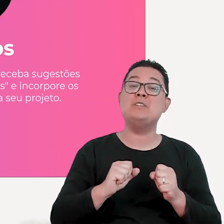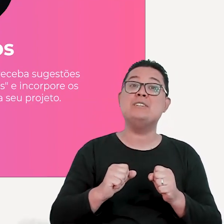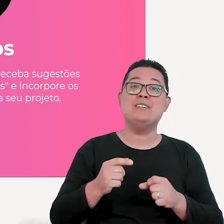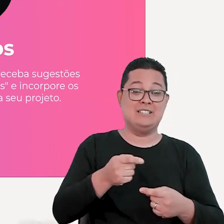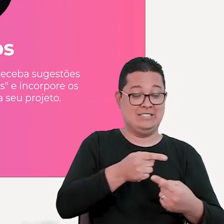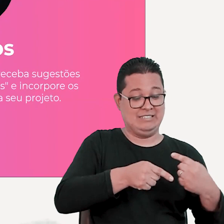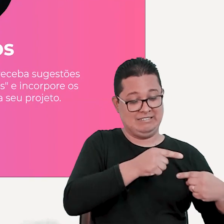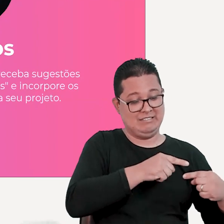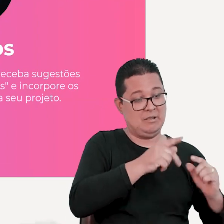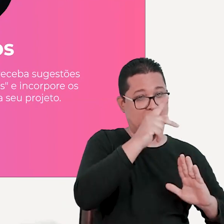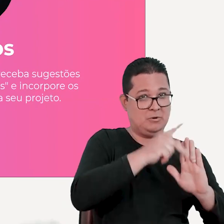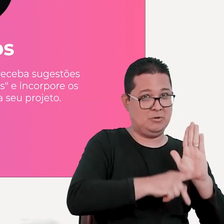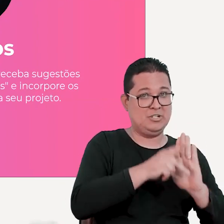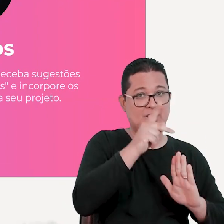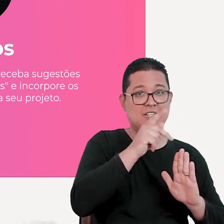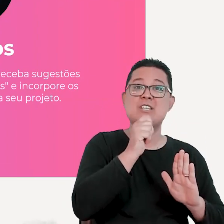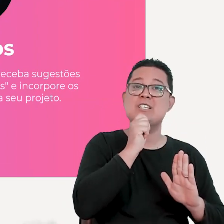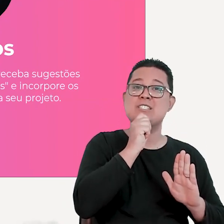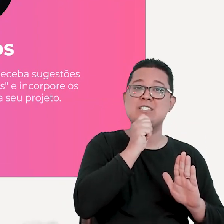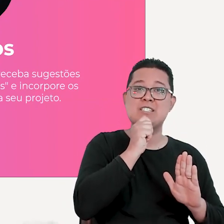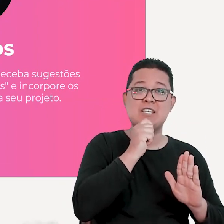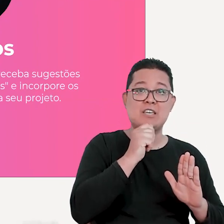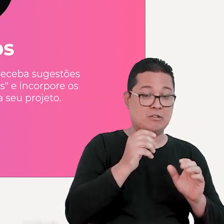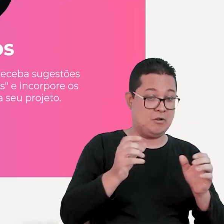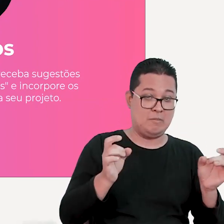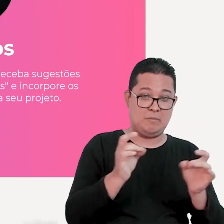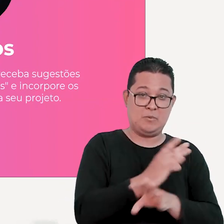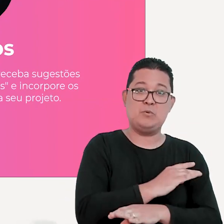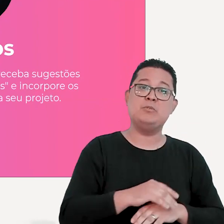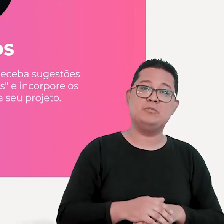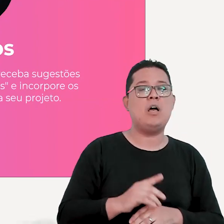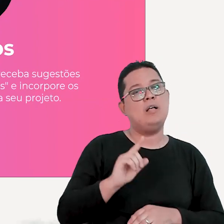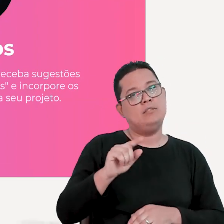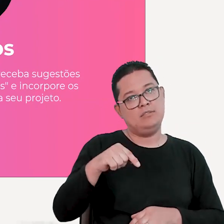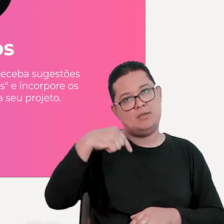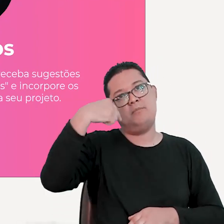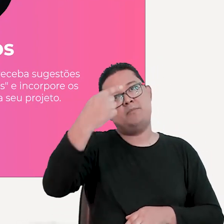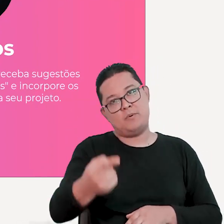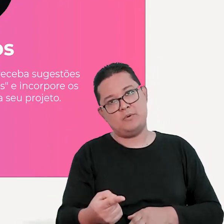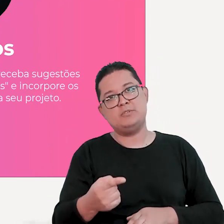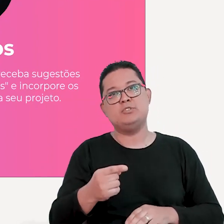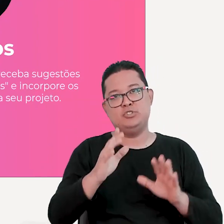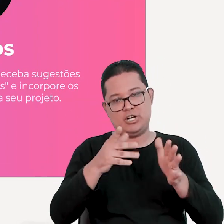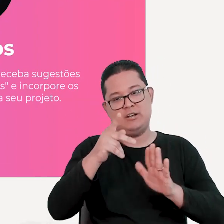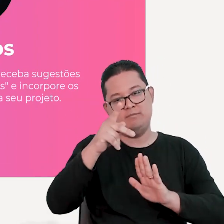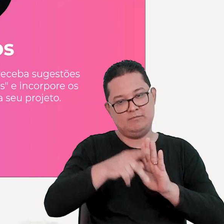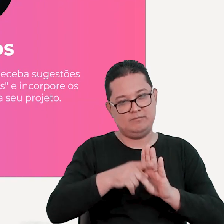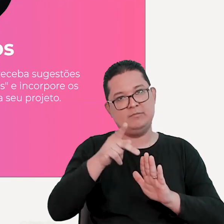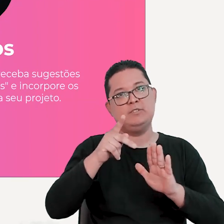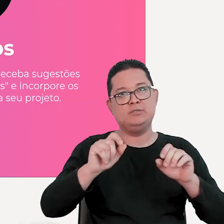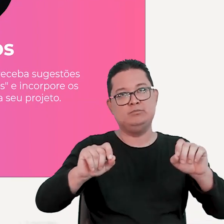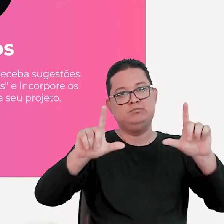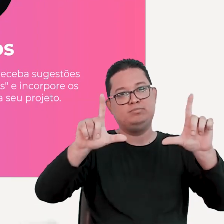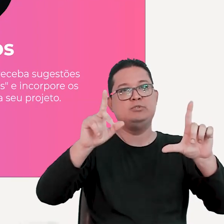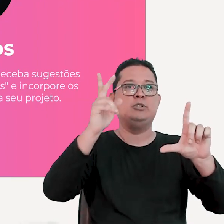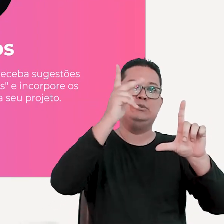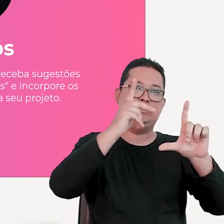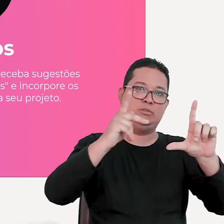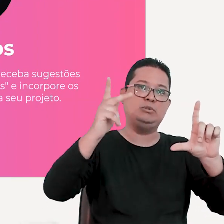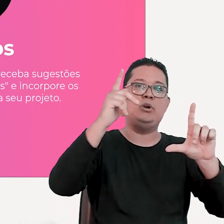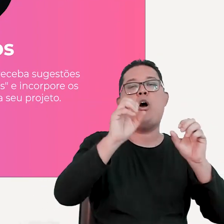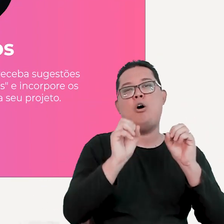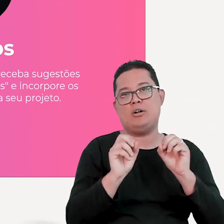projeto ainda não está em desenvolvimento. Quando vocês avançarem no projeto, aí a gente necessita de algumas dinâmicas